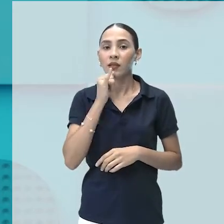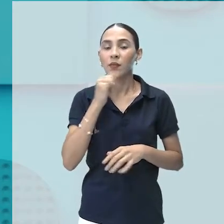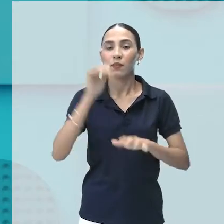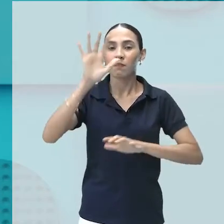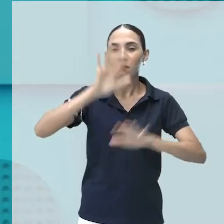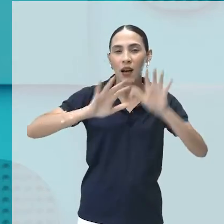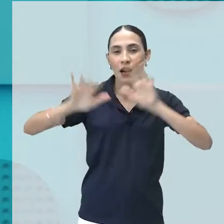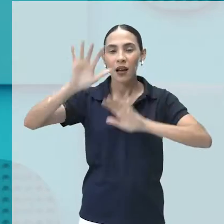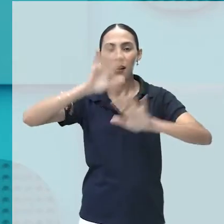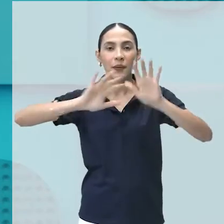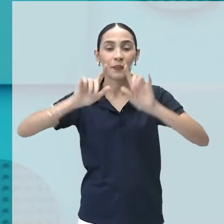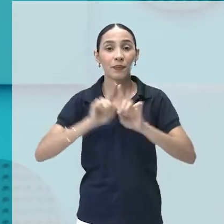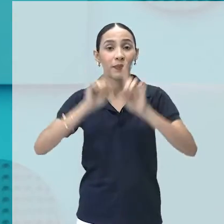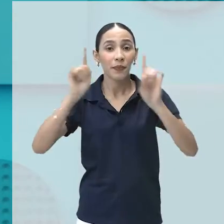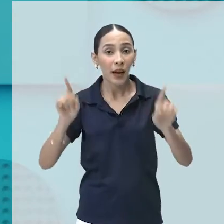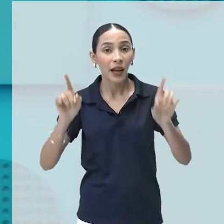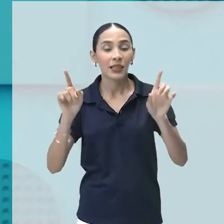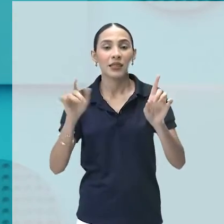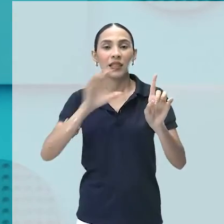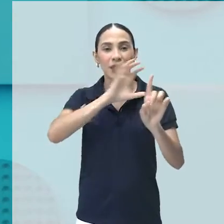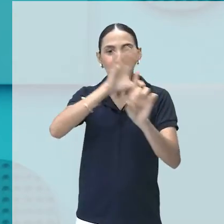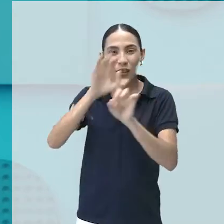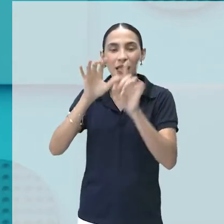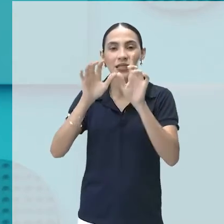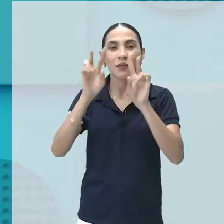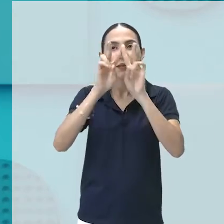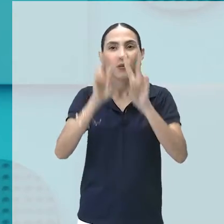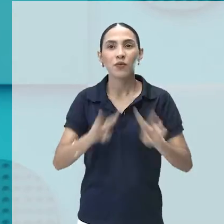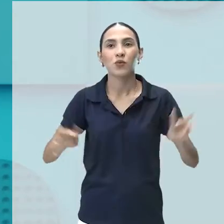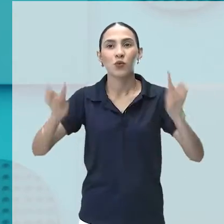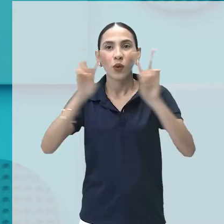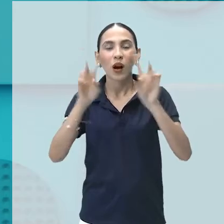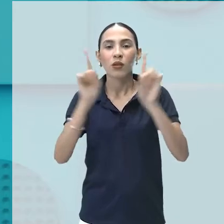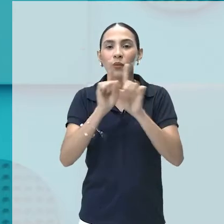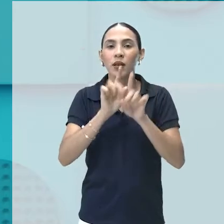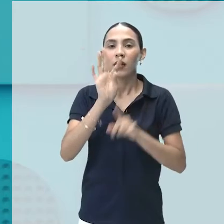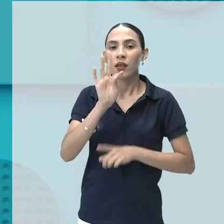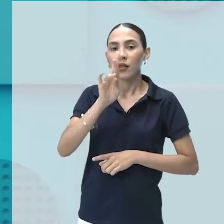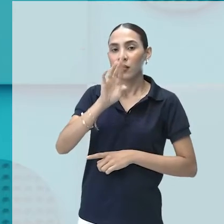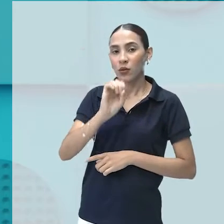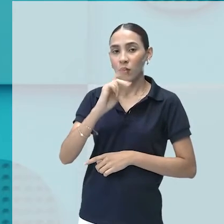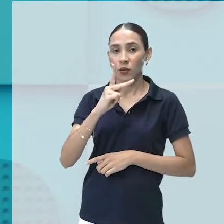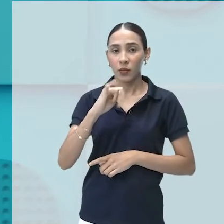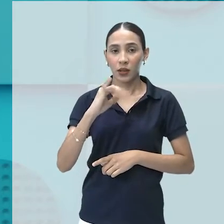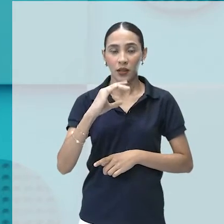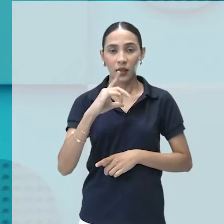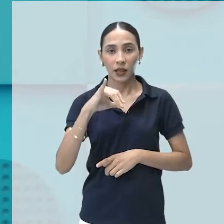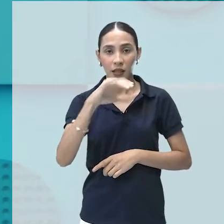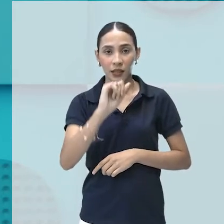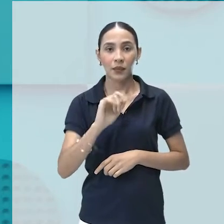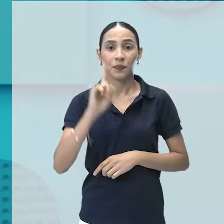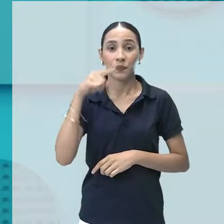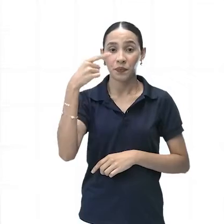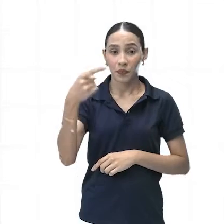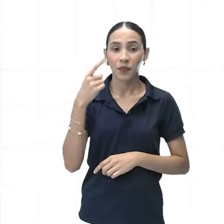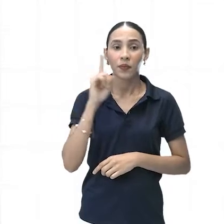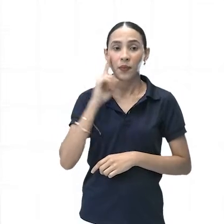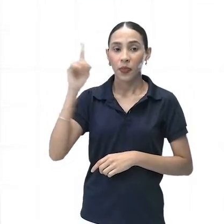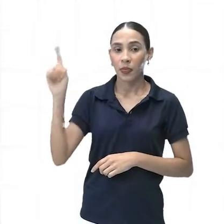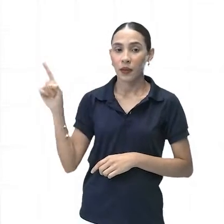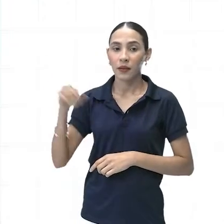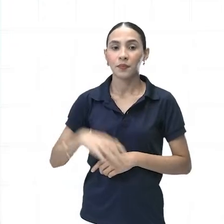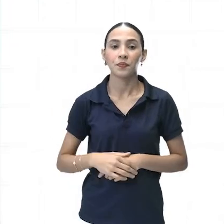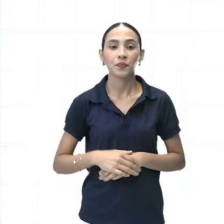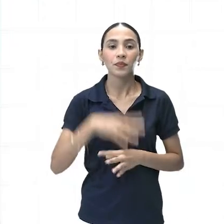alucinações e etc., mas esse efeito visual muito tropical, tá? Então, a oitava característica